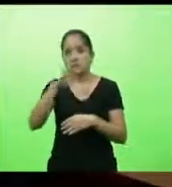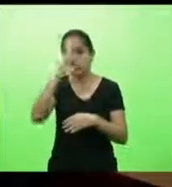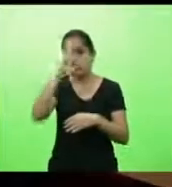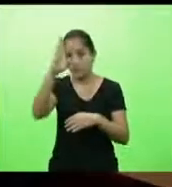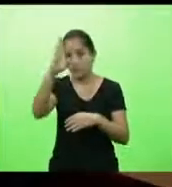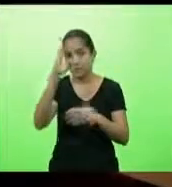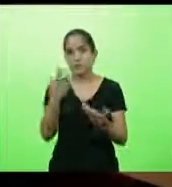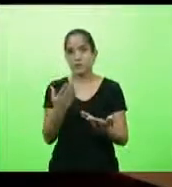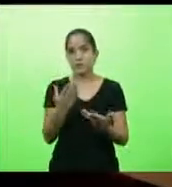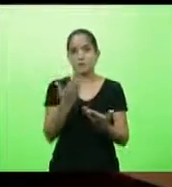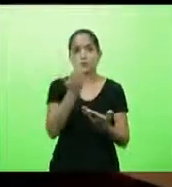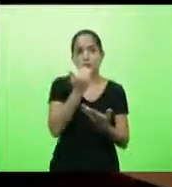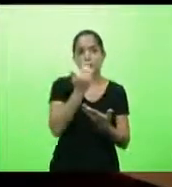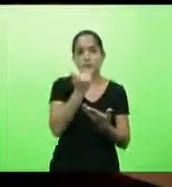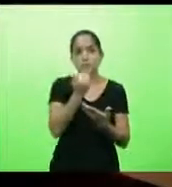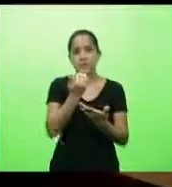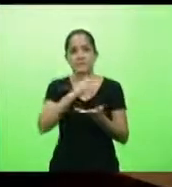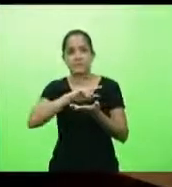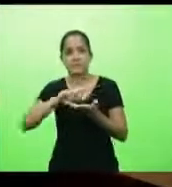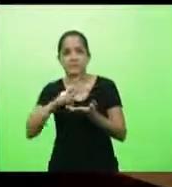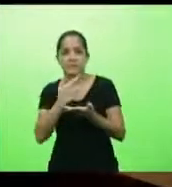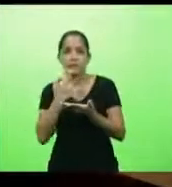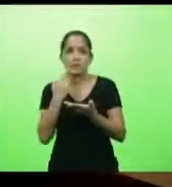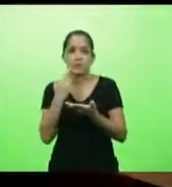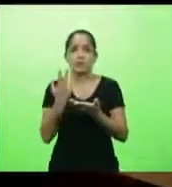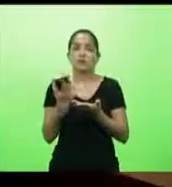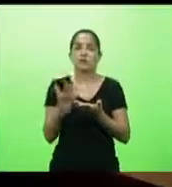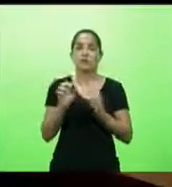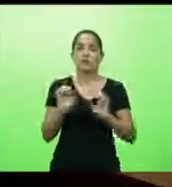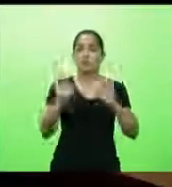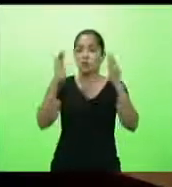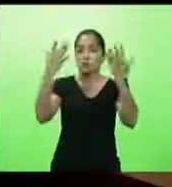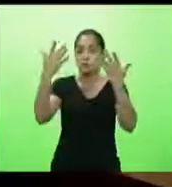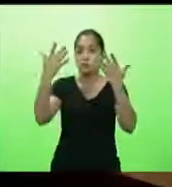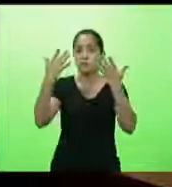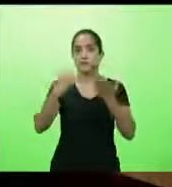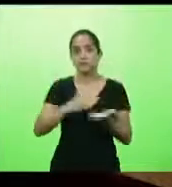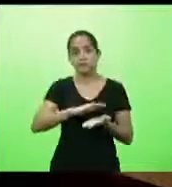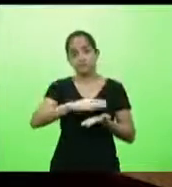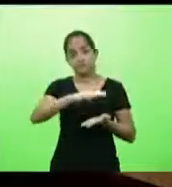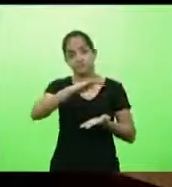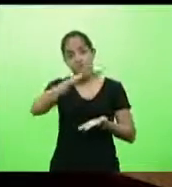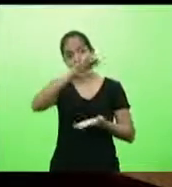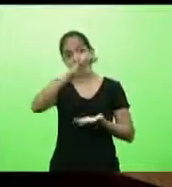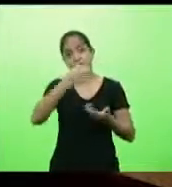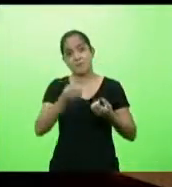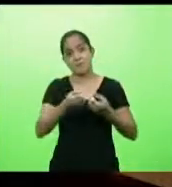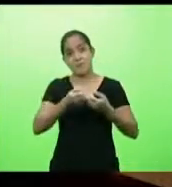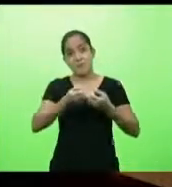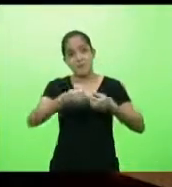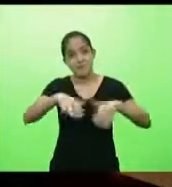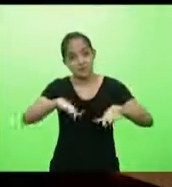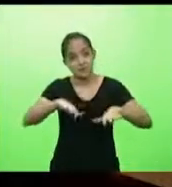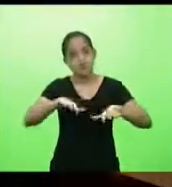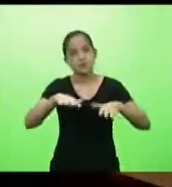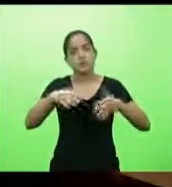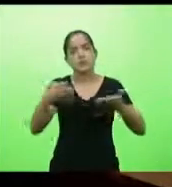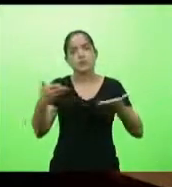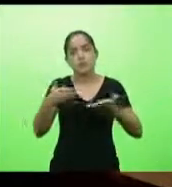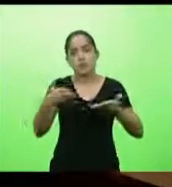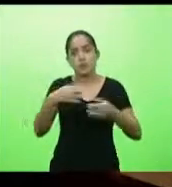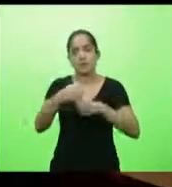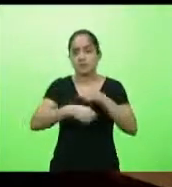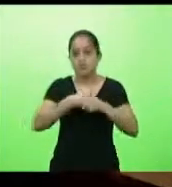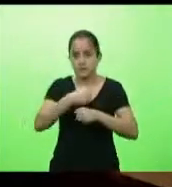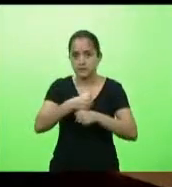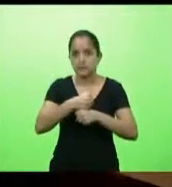setores da gastronomia, de eventos, vem acumulando um prejuízo enorme durante esse último ano e alguns